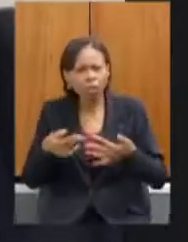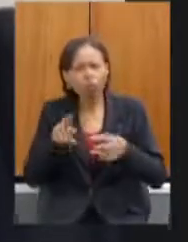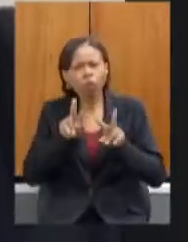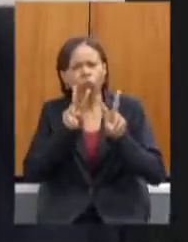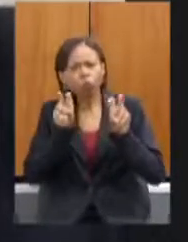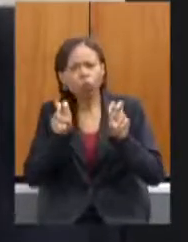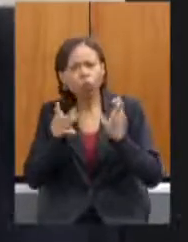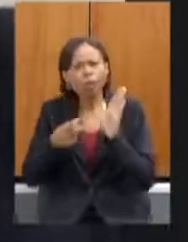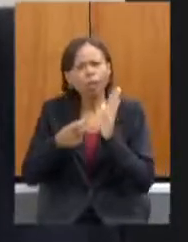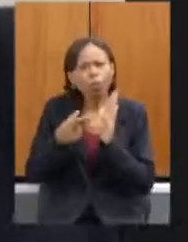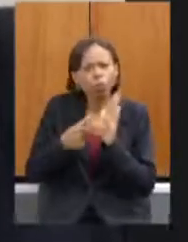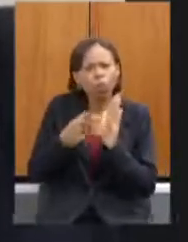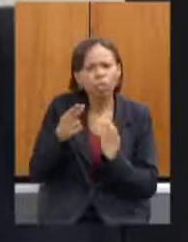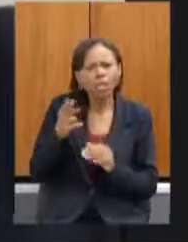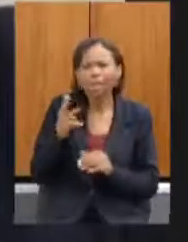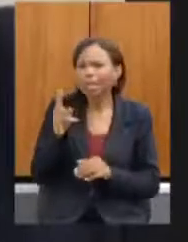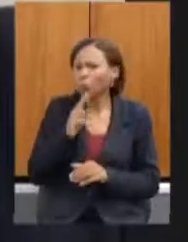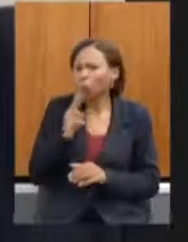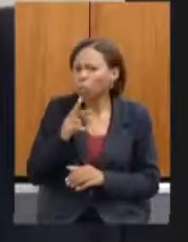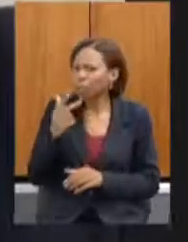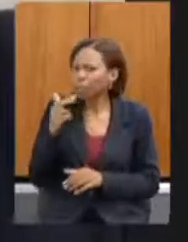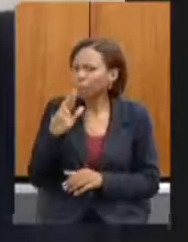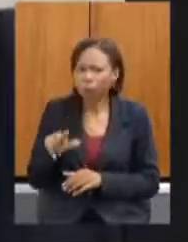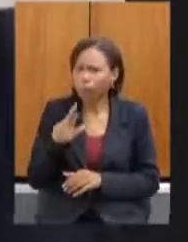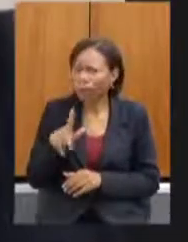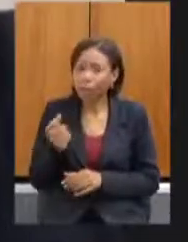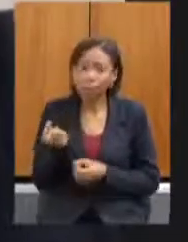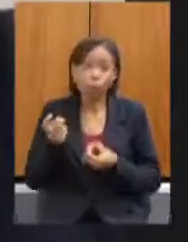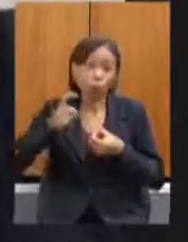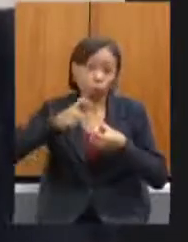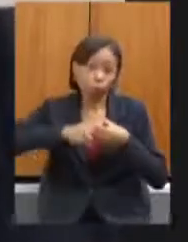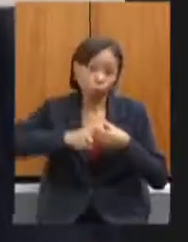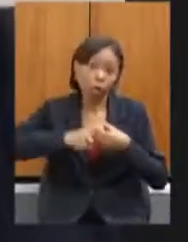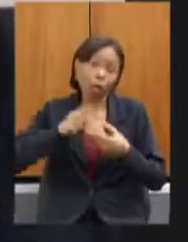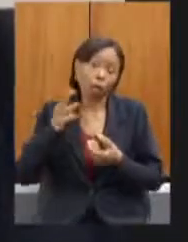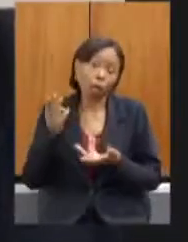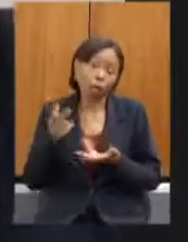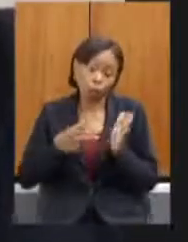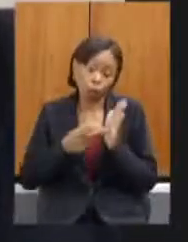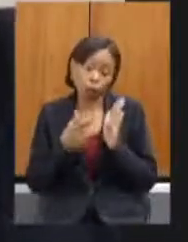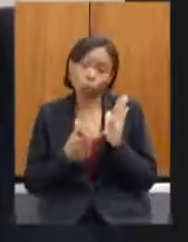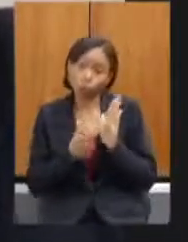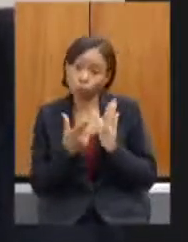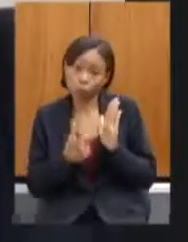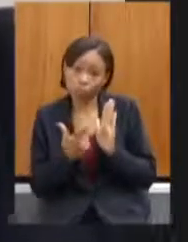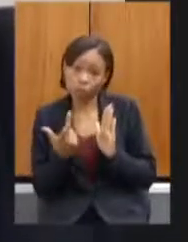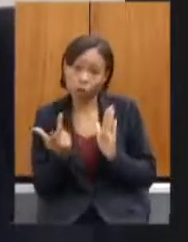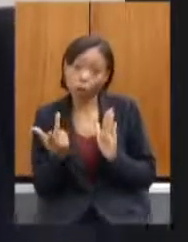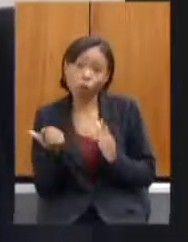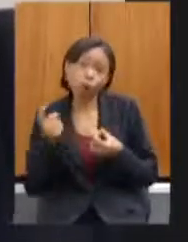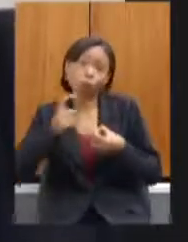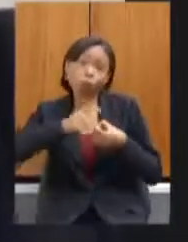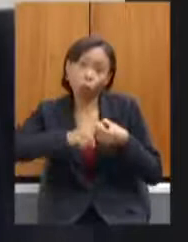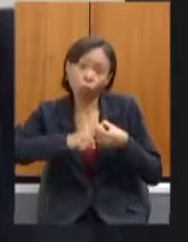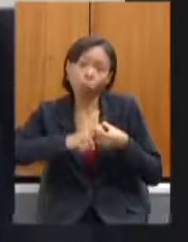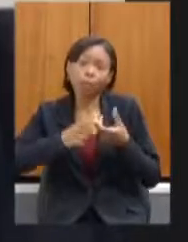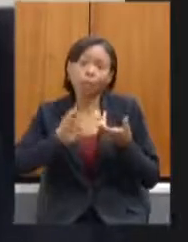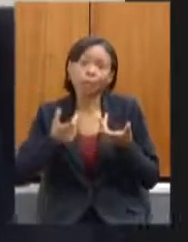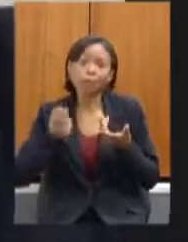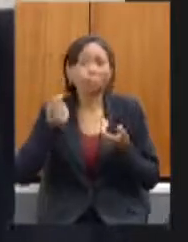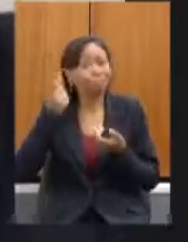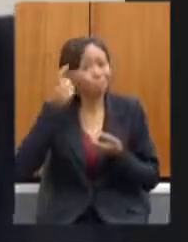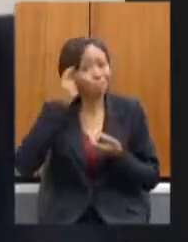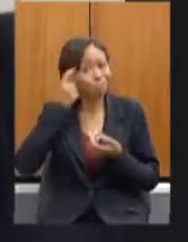a volta das cirurgias e na sua totalidade e levando em consideração essa nova onda